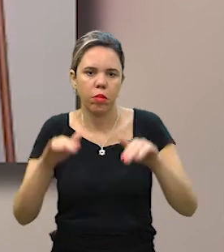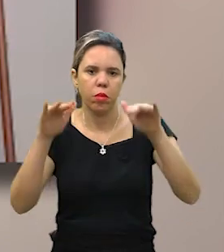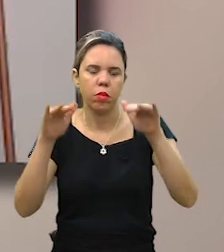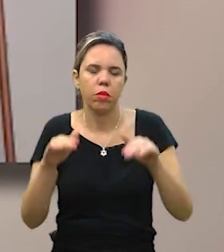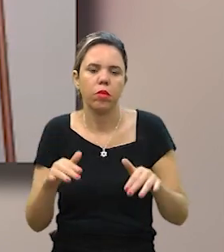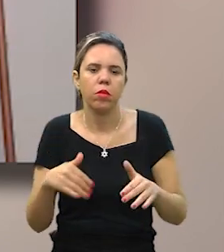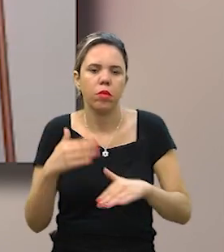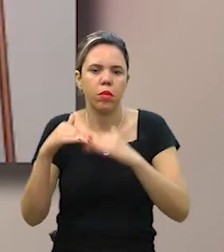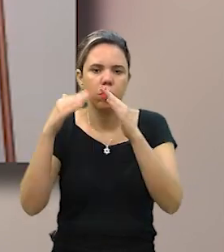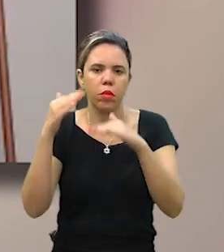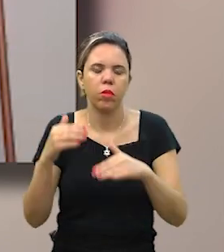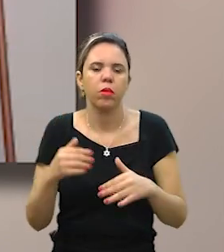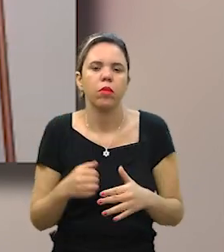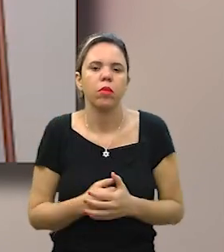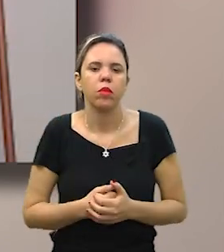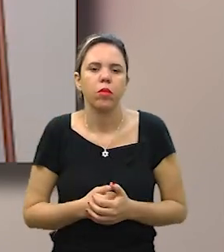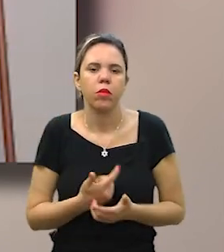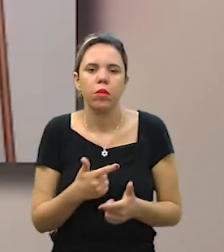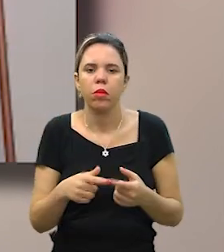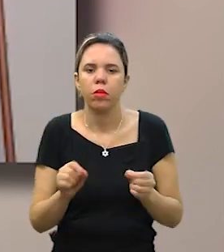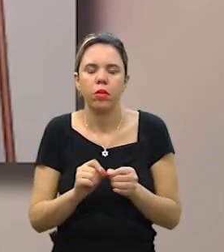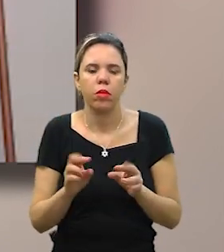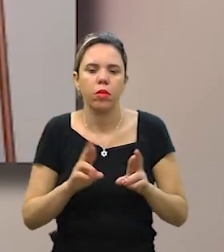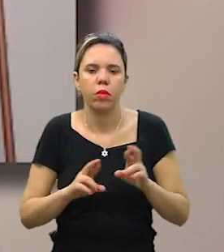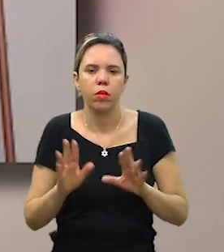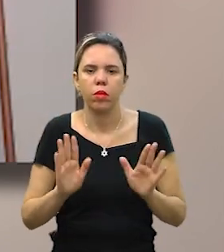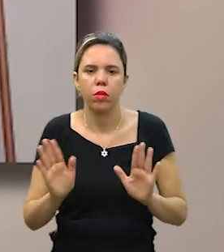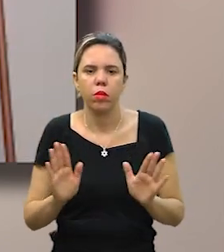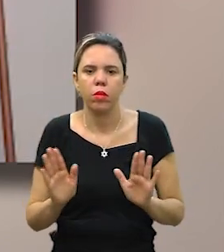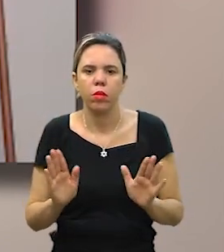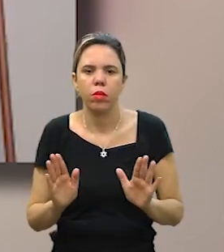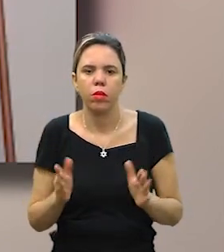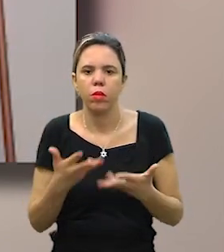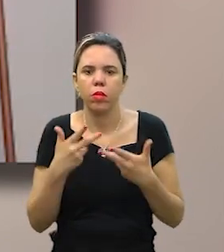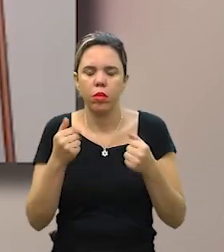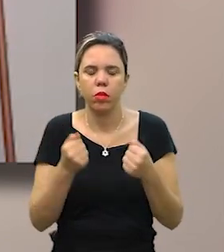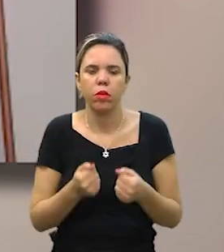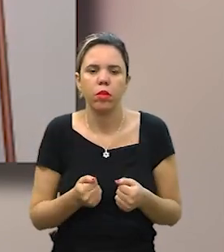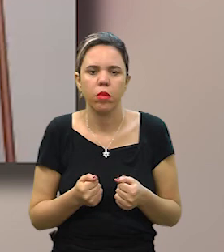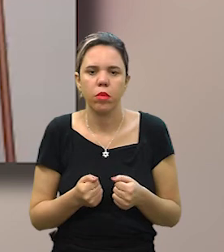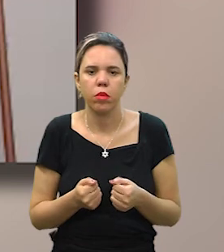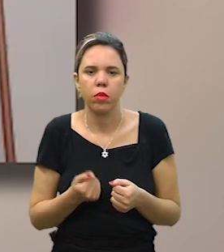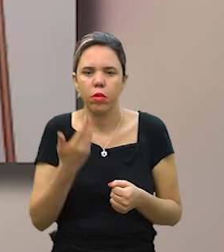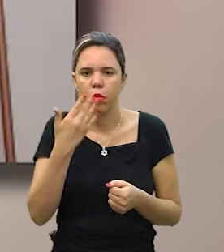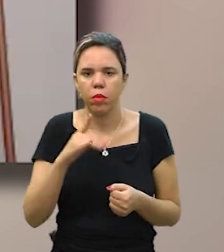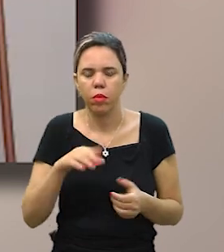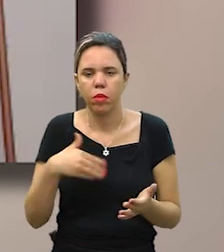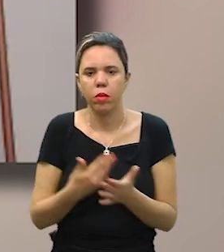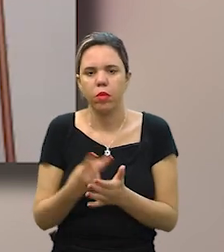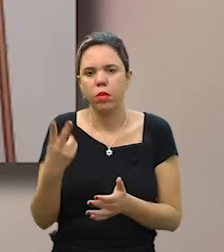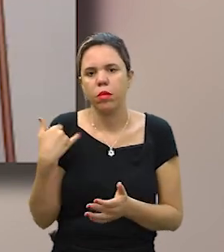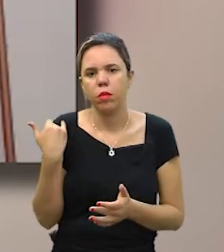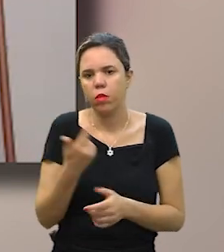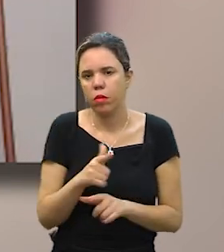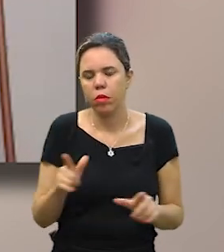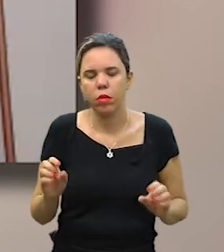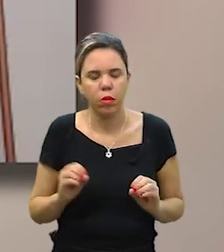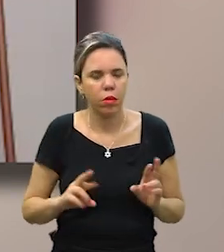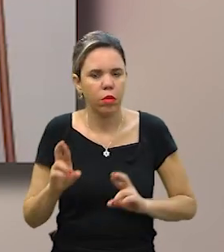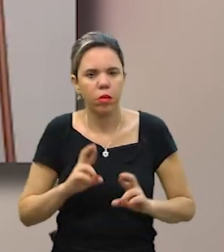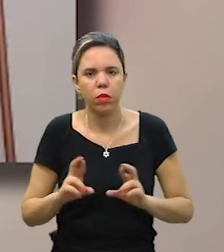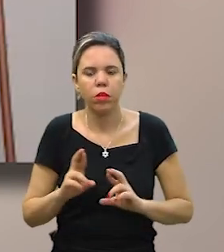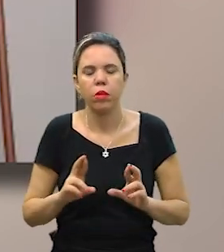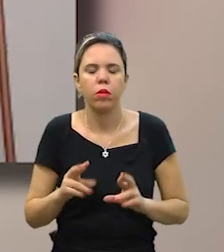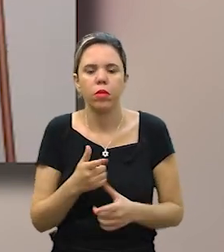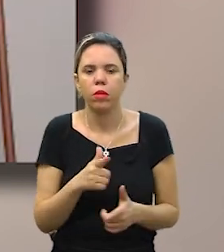o crescimento, desenvolvimento, não tem que fazer exame de rotina. Então, olha que maravilha, né? Criança até 2 anos não tem que fazer